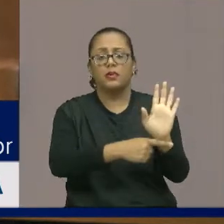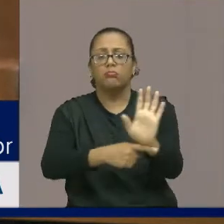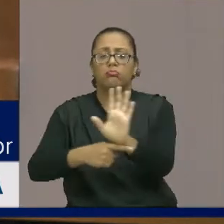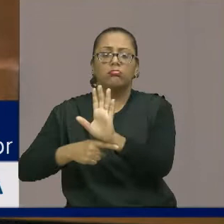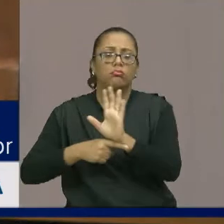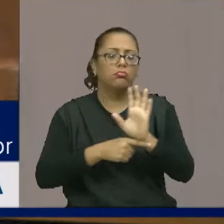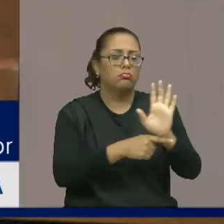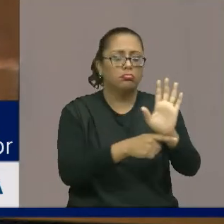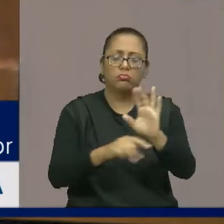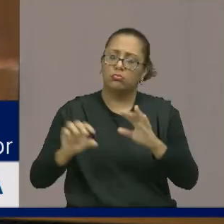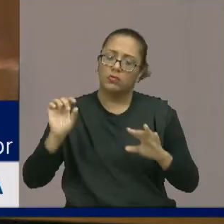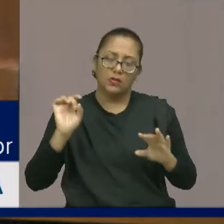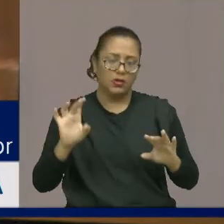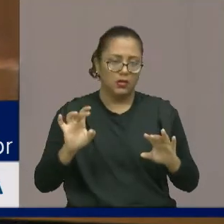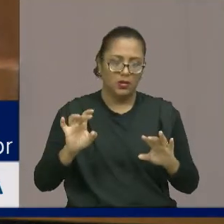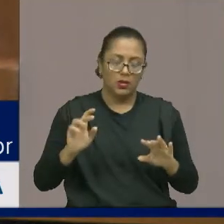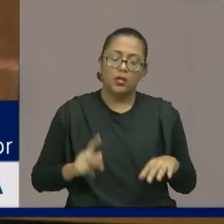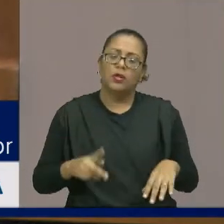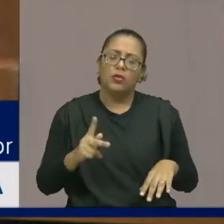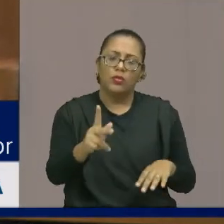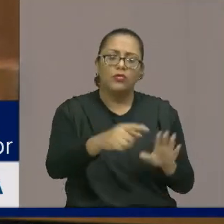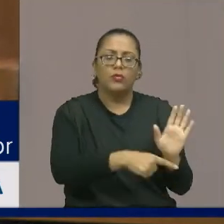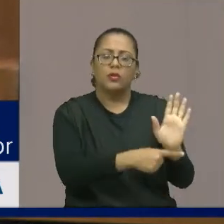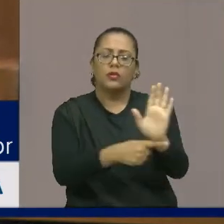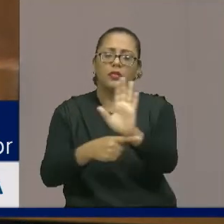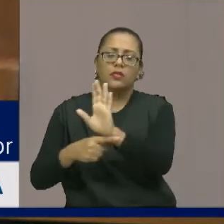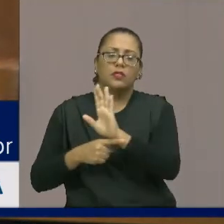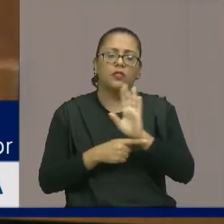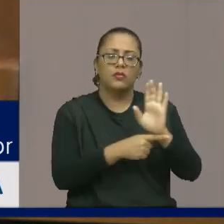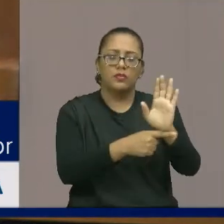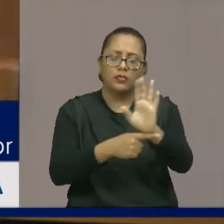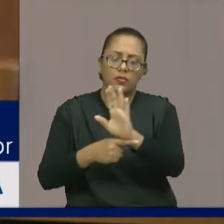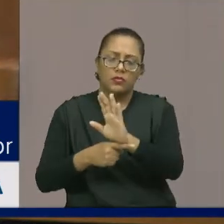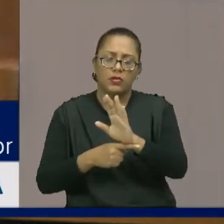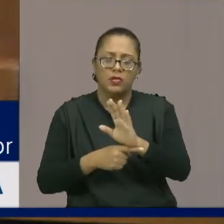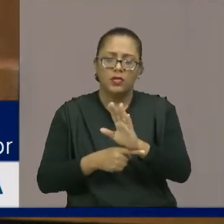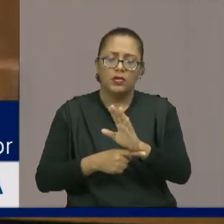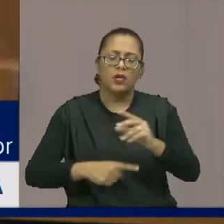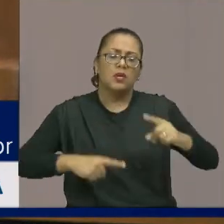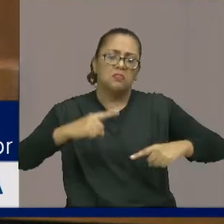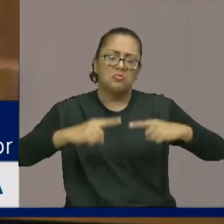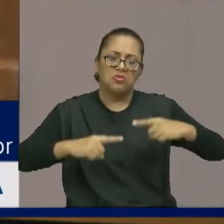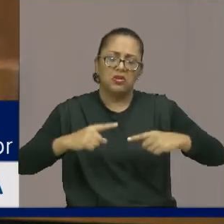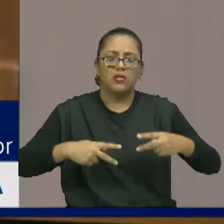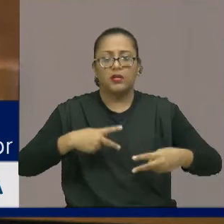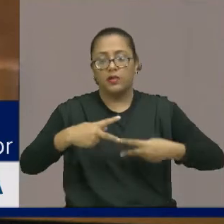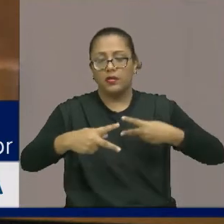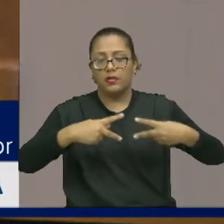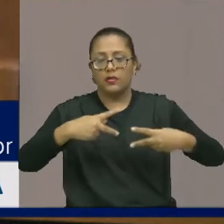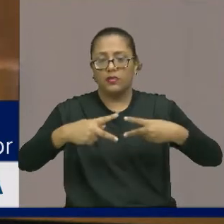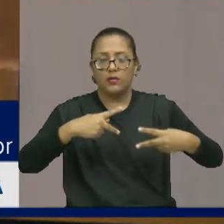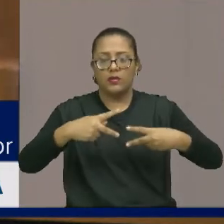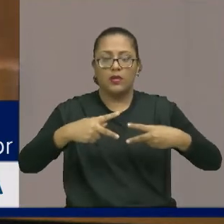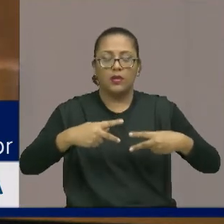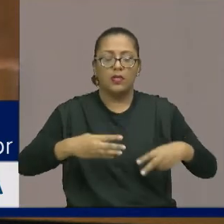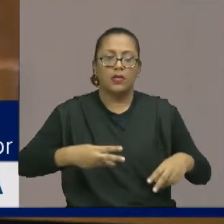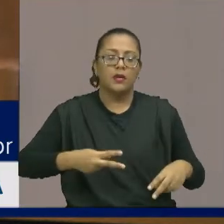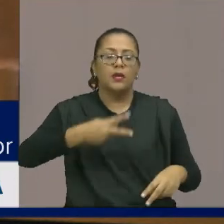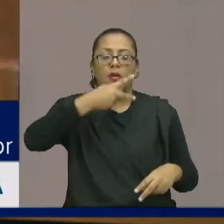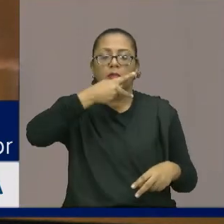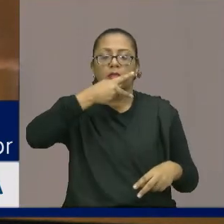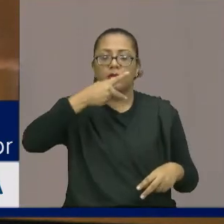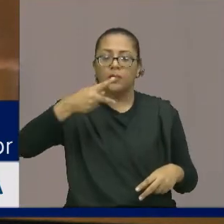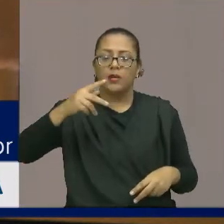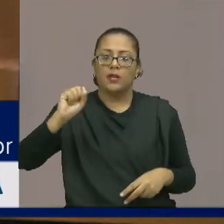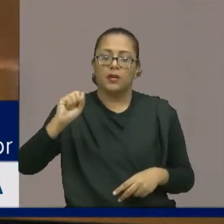contribuindo. Estamos aqui na vida política do município, sou filiado ao PSDB, pretendemos ajudar a